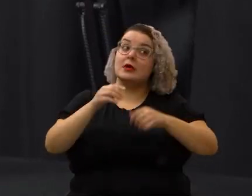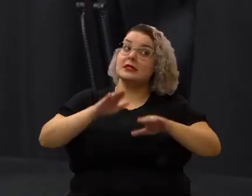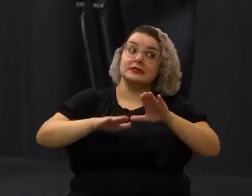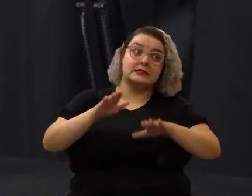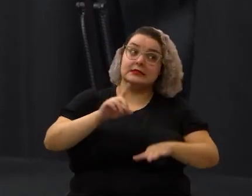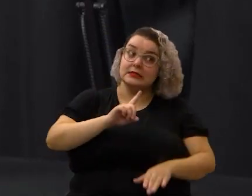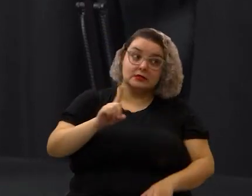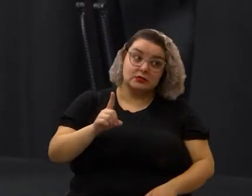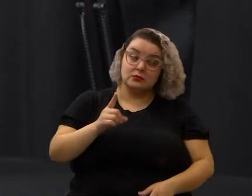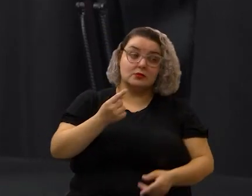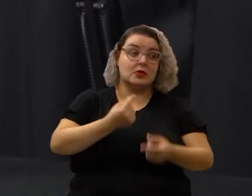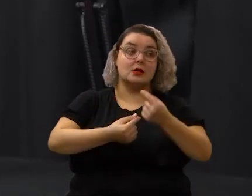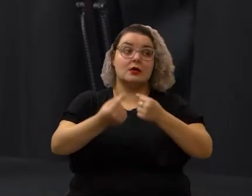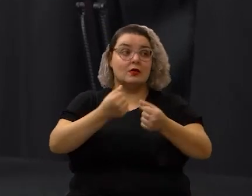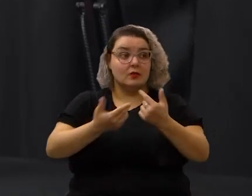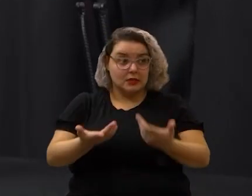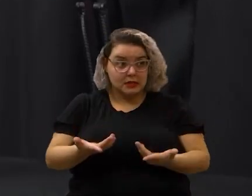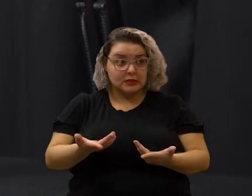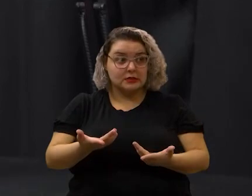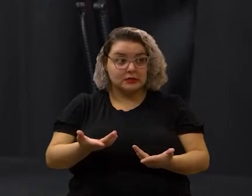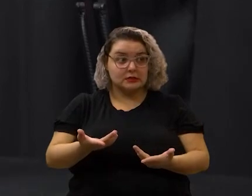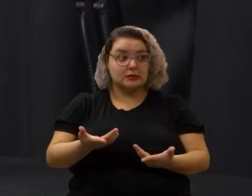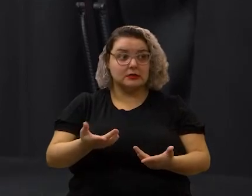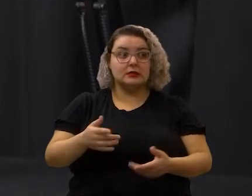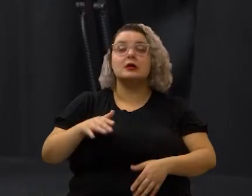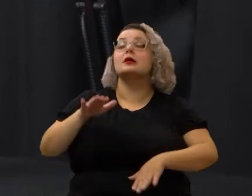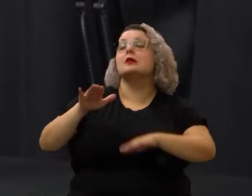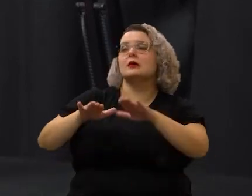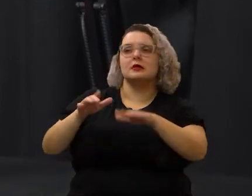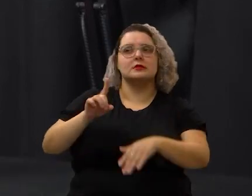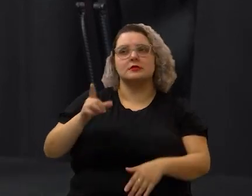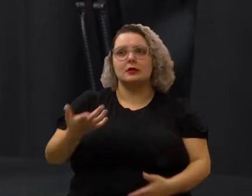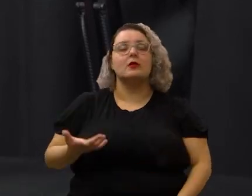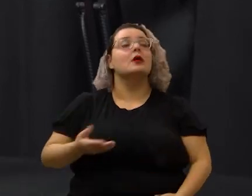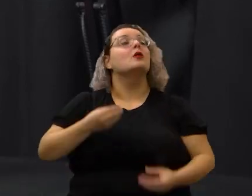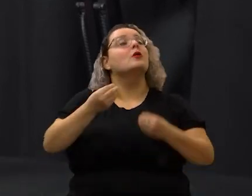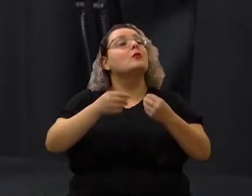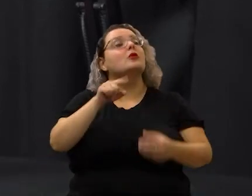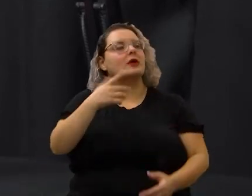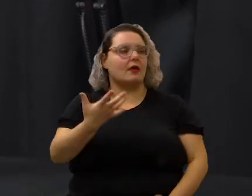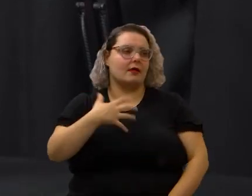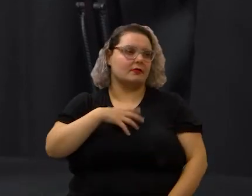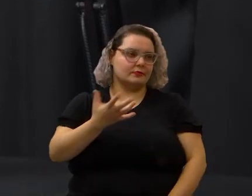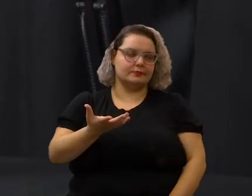questão financeira, mas nem sempre tem a ver com a questão financeira. Como que é isso para